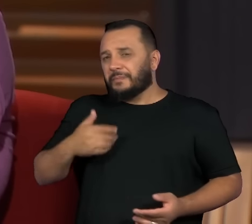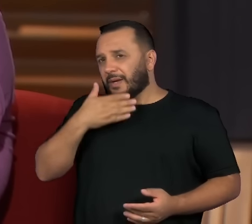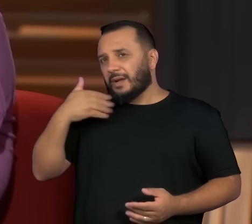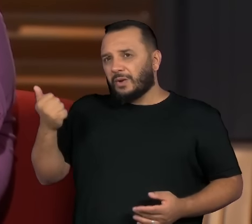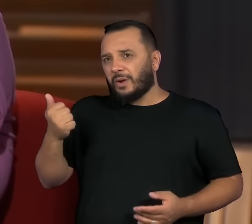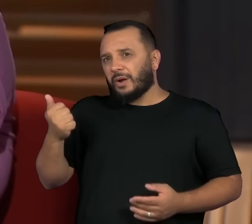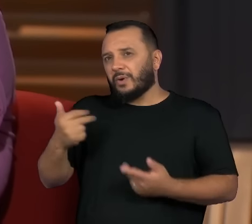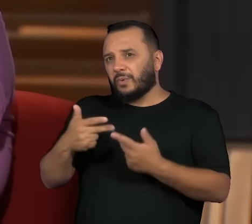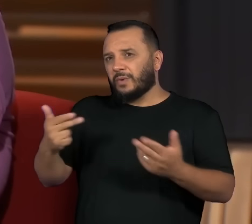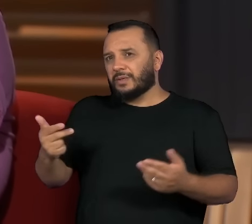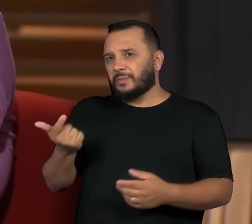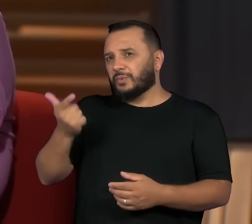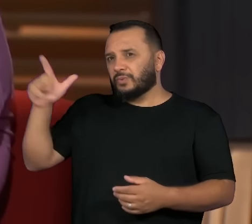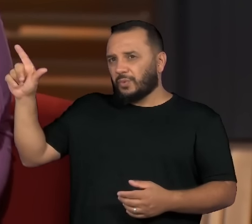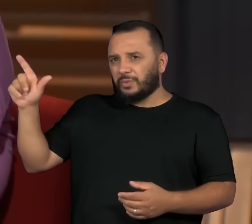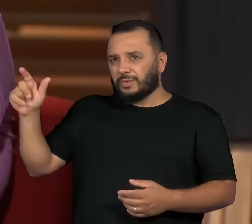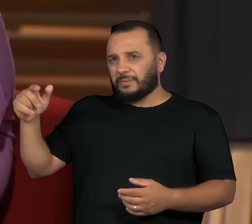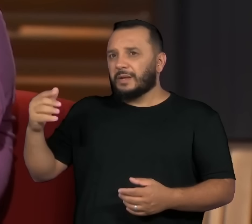você também.